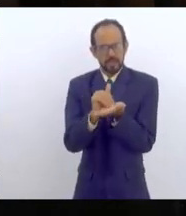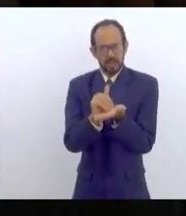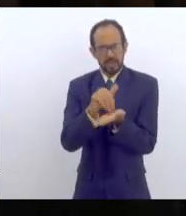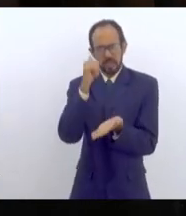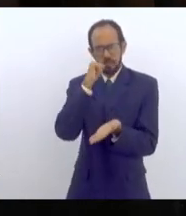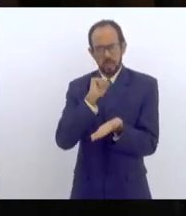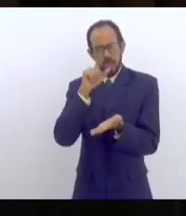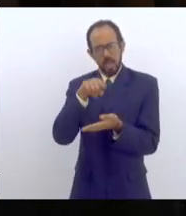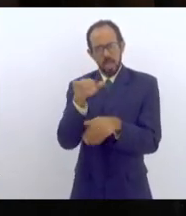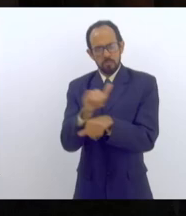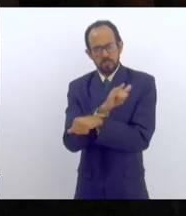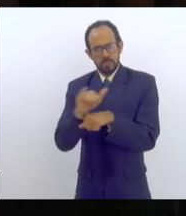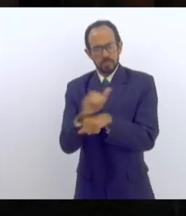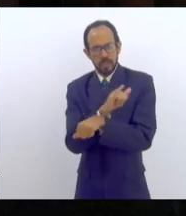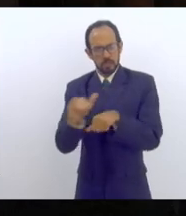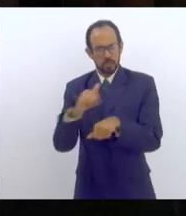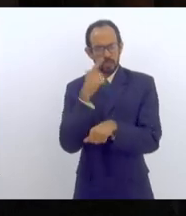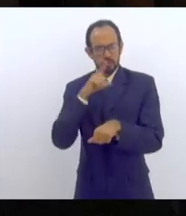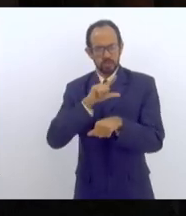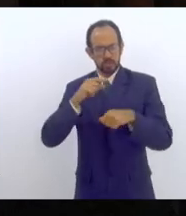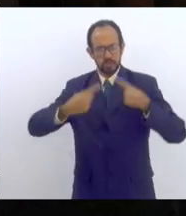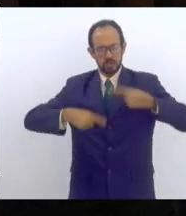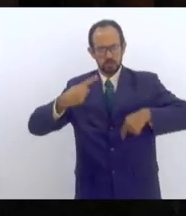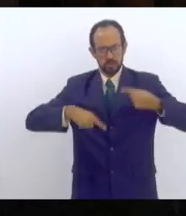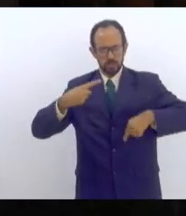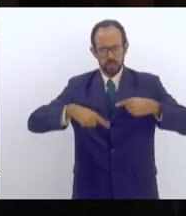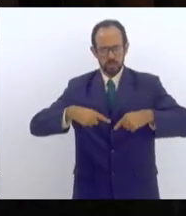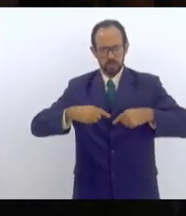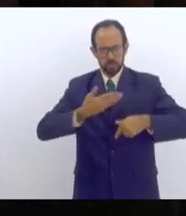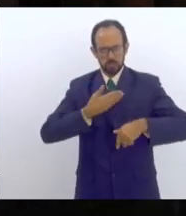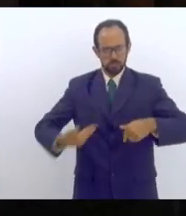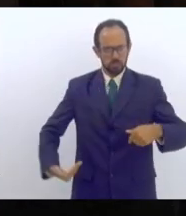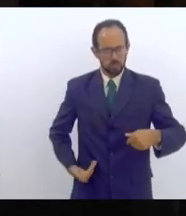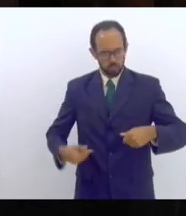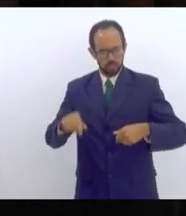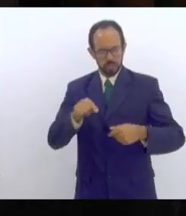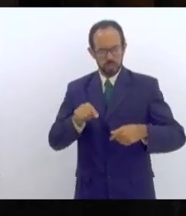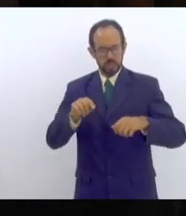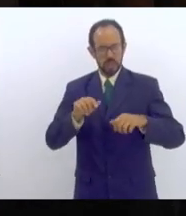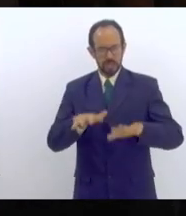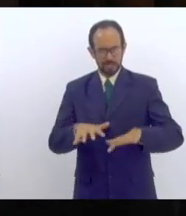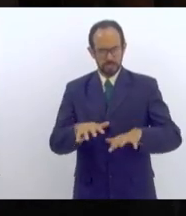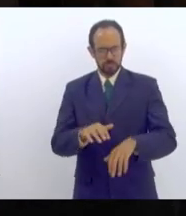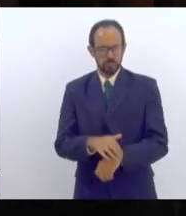para ampliarmos essas políticas públicas com esse fim.